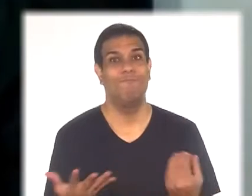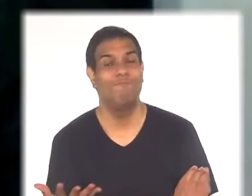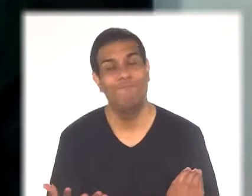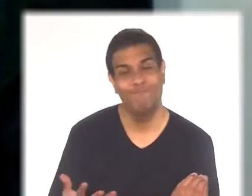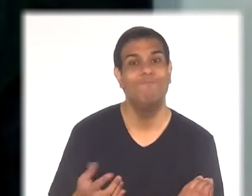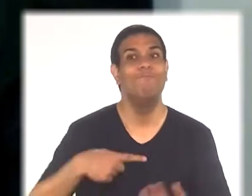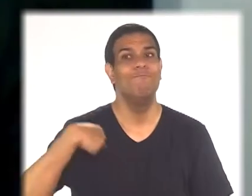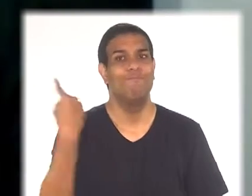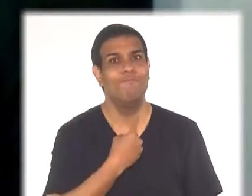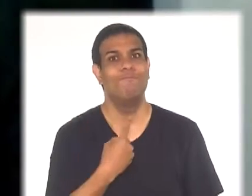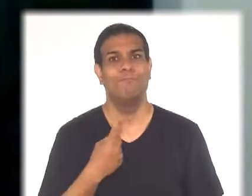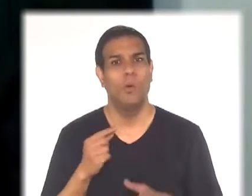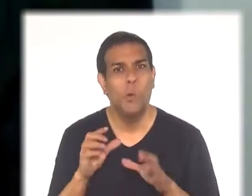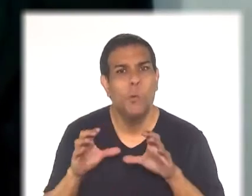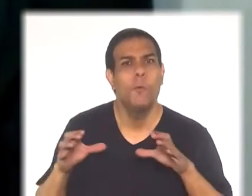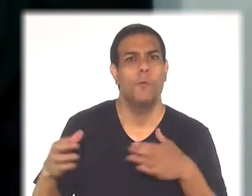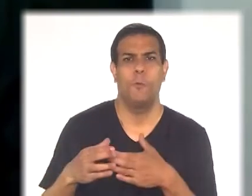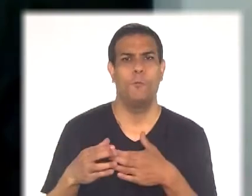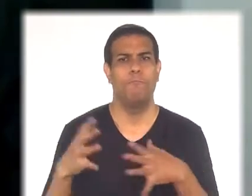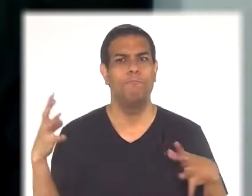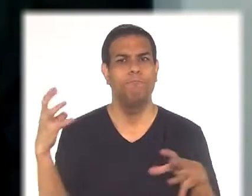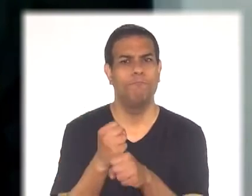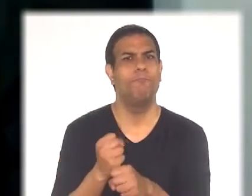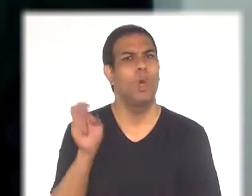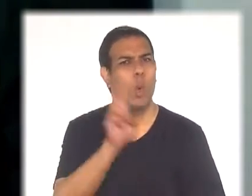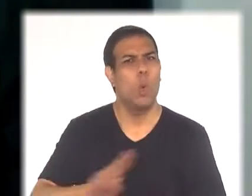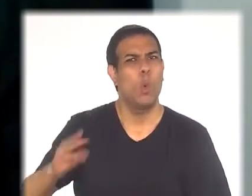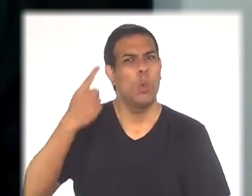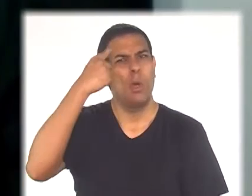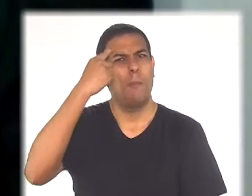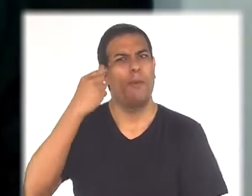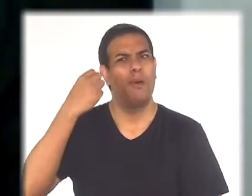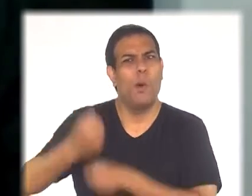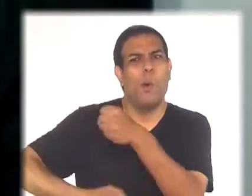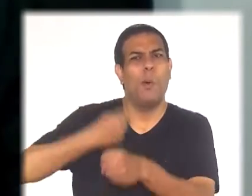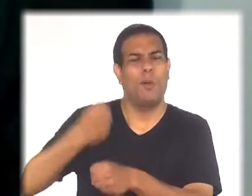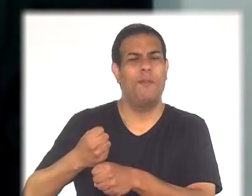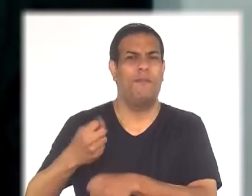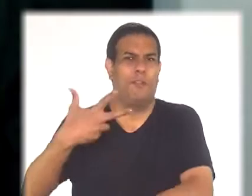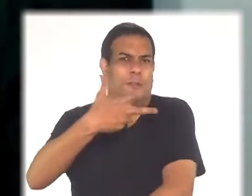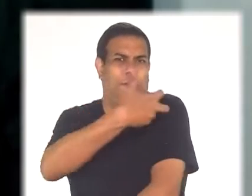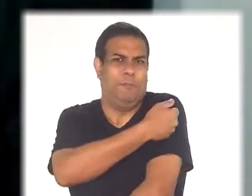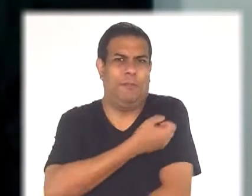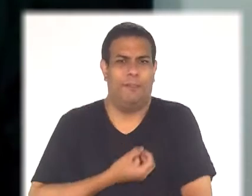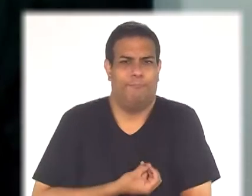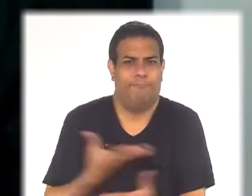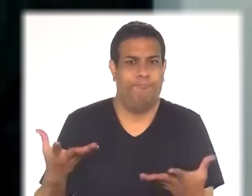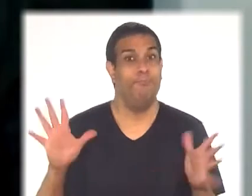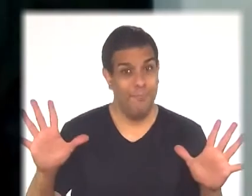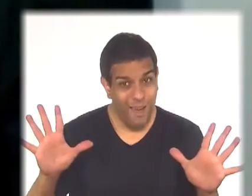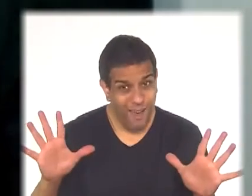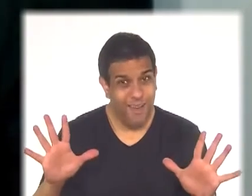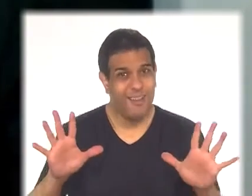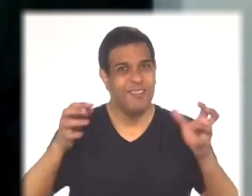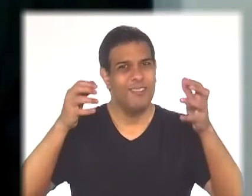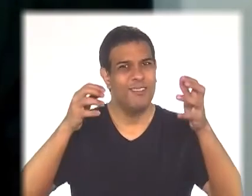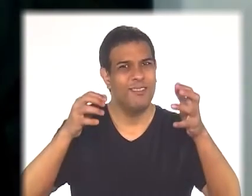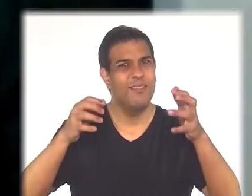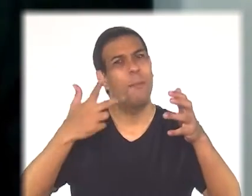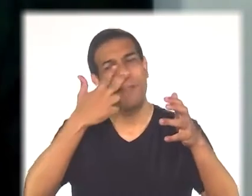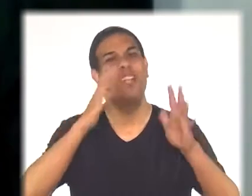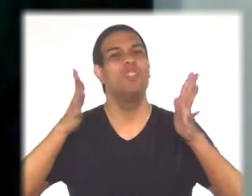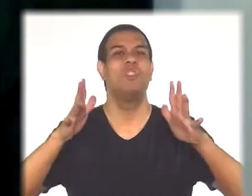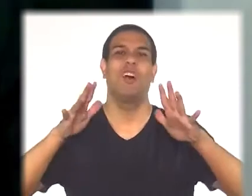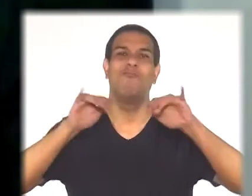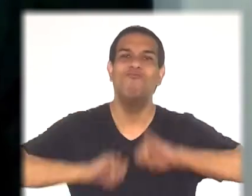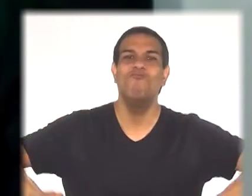doença respiratória. Então, eu acho que o conjunto dessas informações vai ser utilizado. Mas eu gostaria aí de fazer,